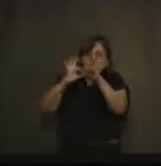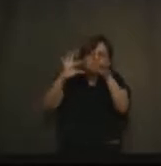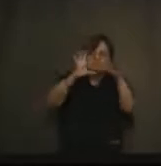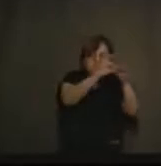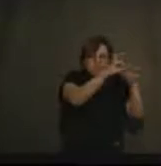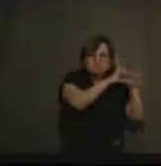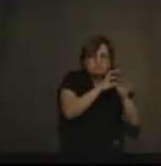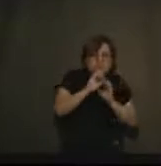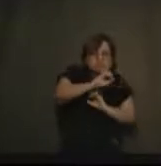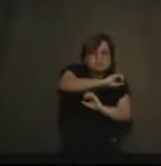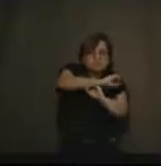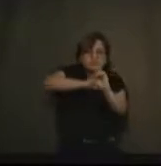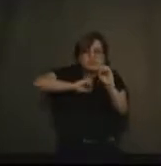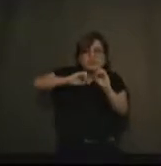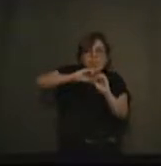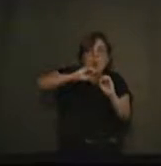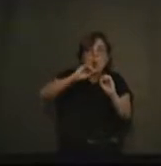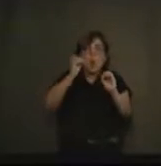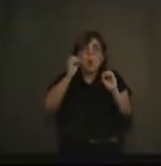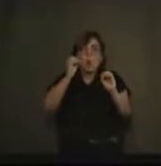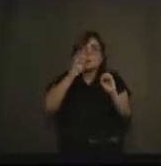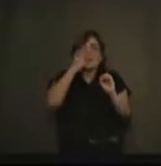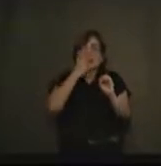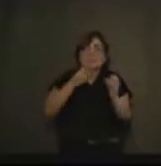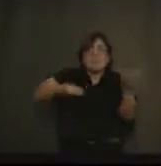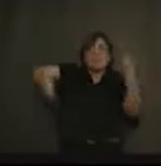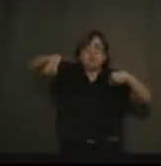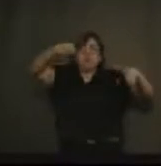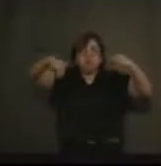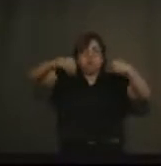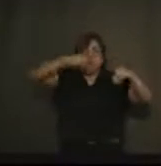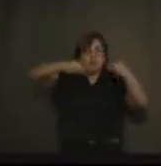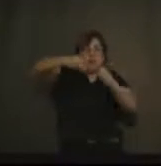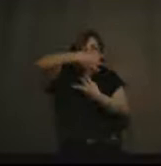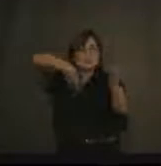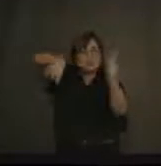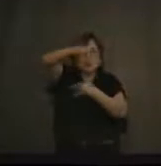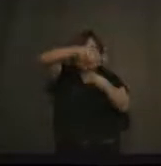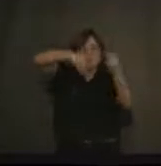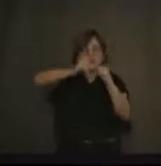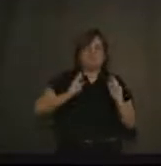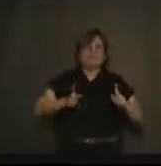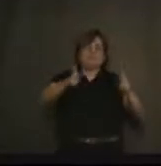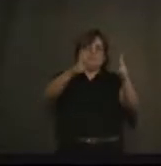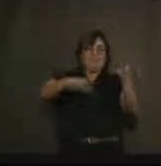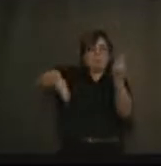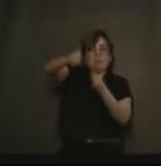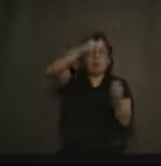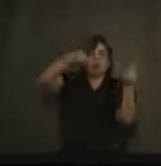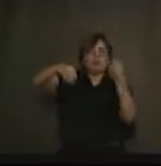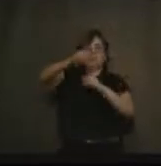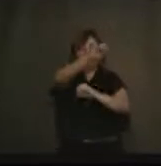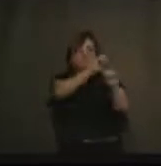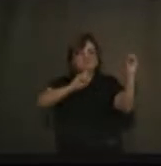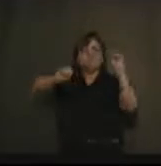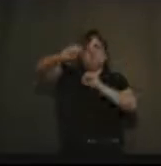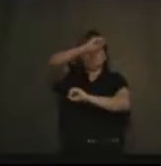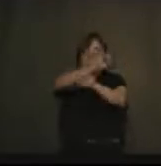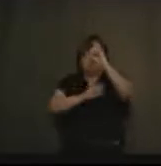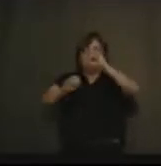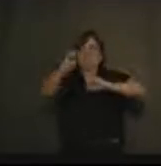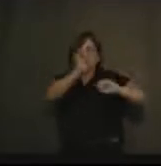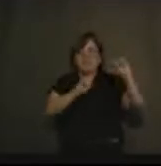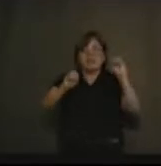e o sistema solar ficaria nessa forma para sempre, né? Mas havendo interações,